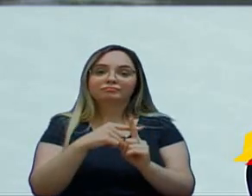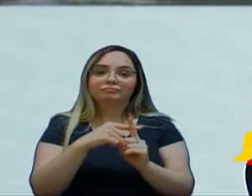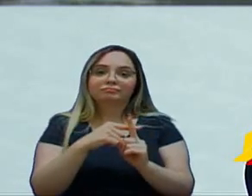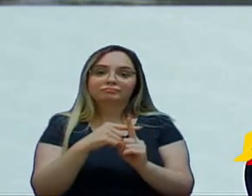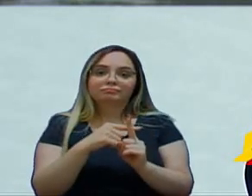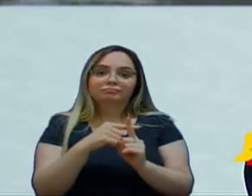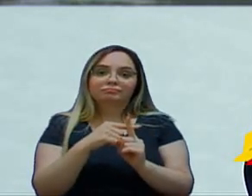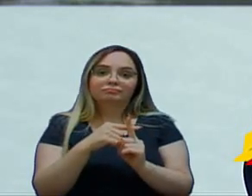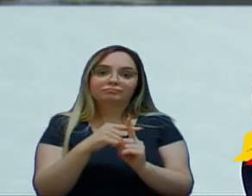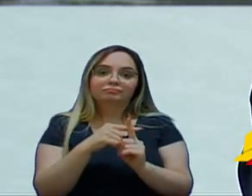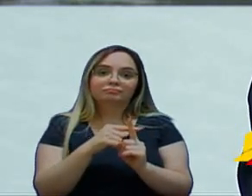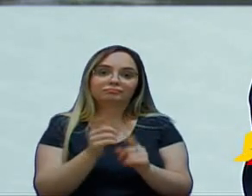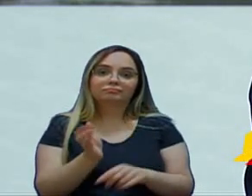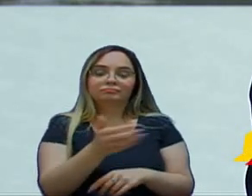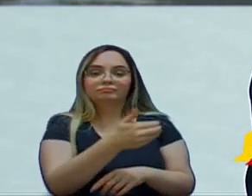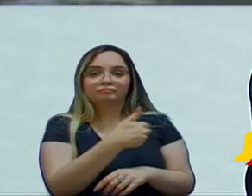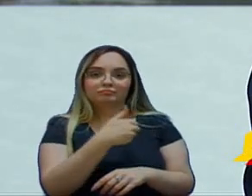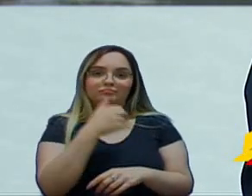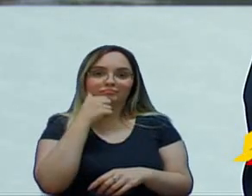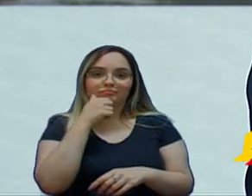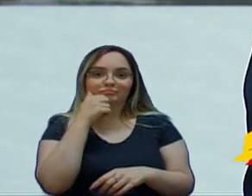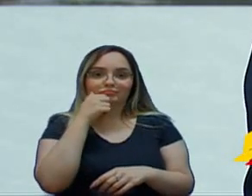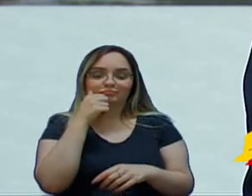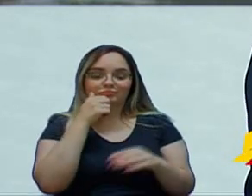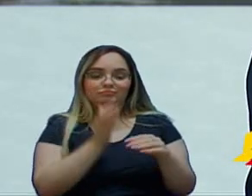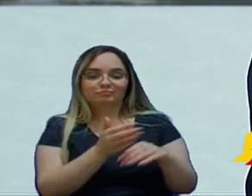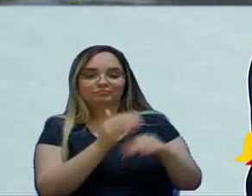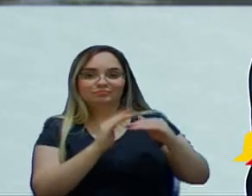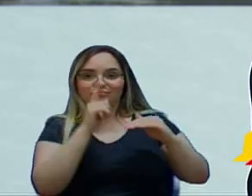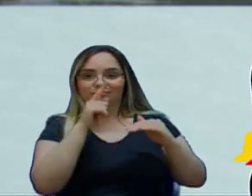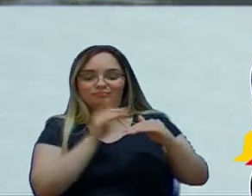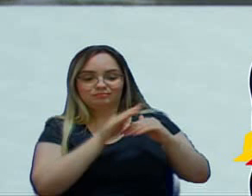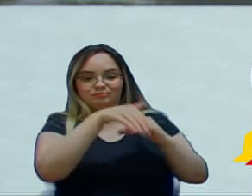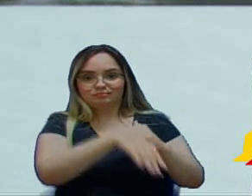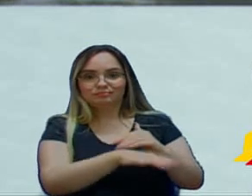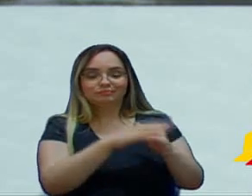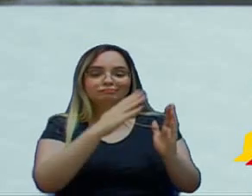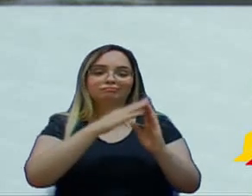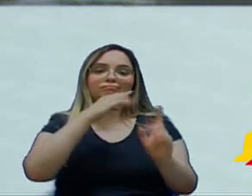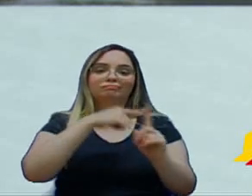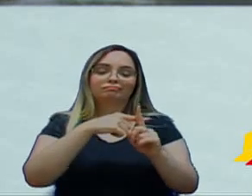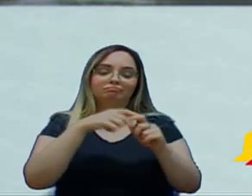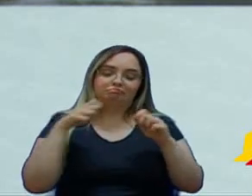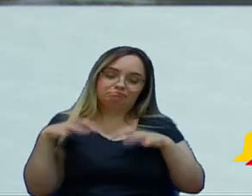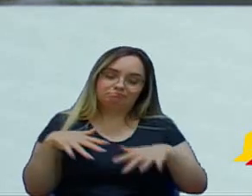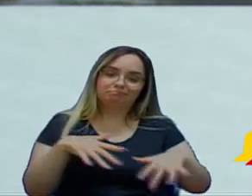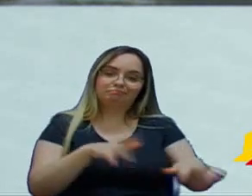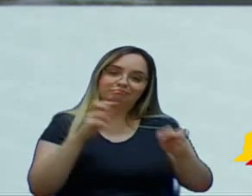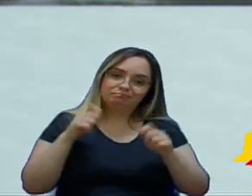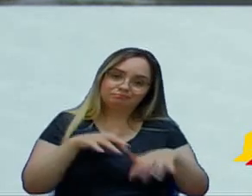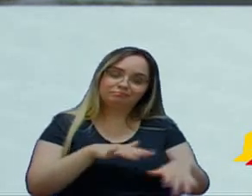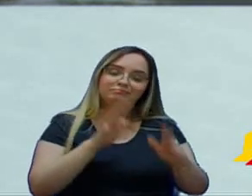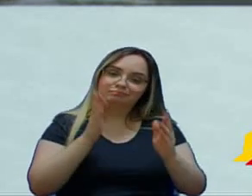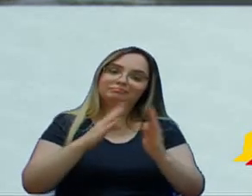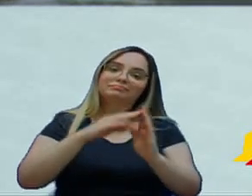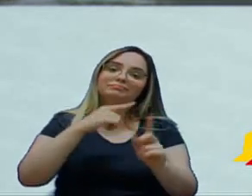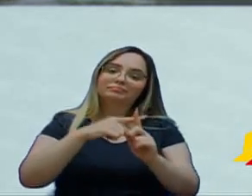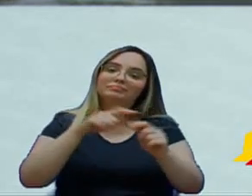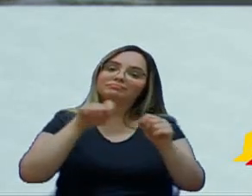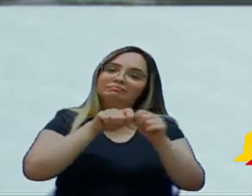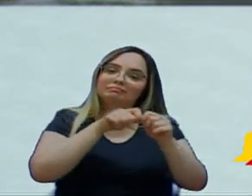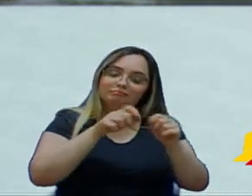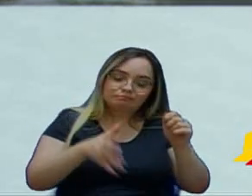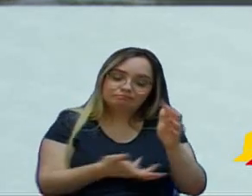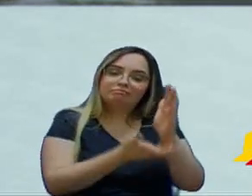devido à curva de nível, ela joga atrás do muro da igreja, onde a igreja já fez um escoamento ali